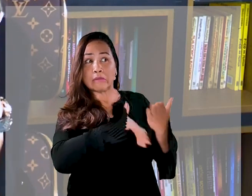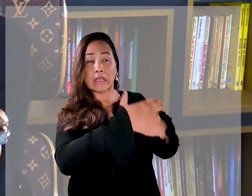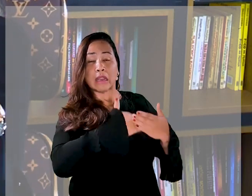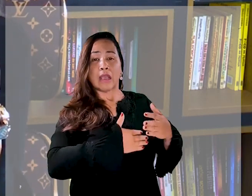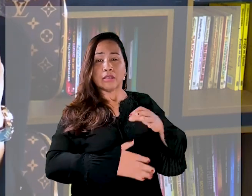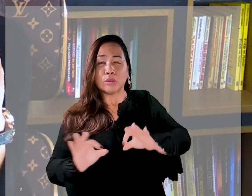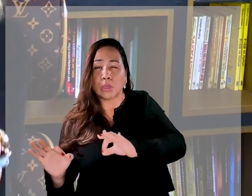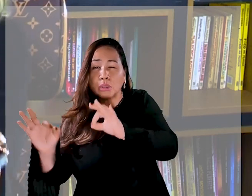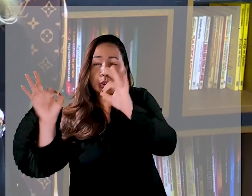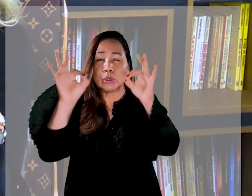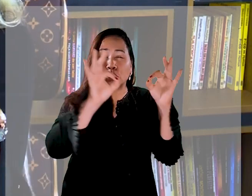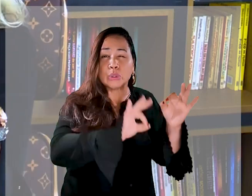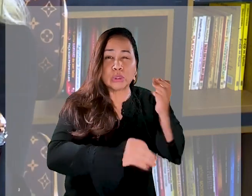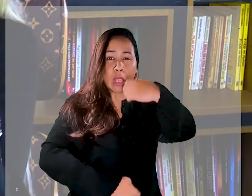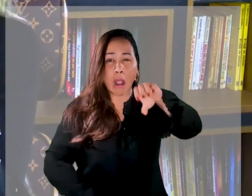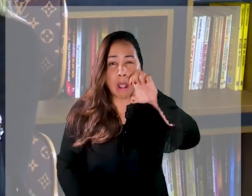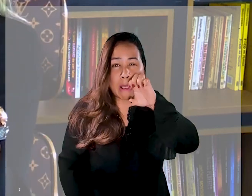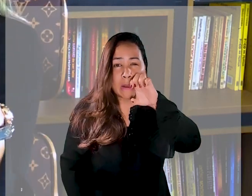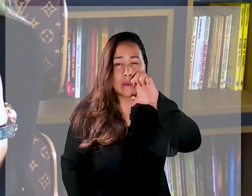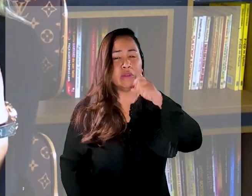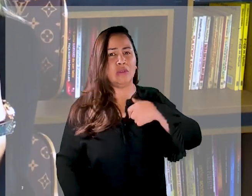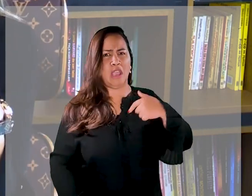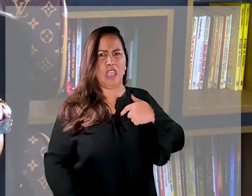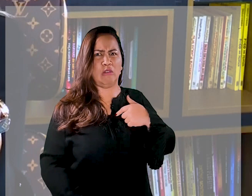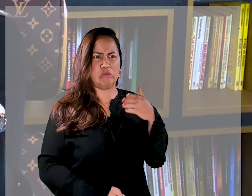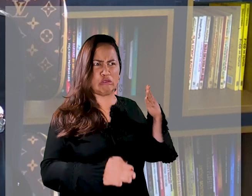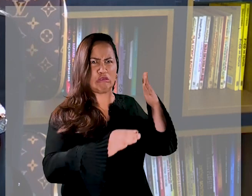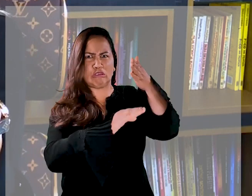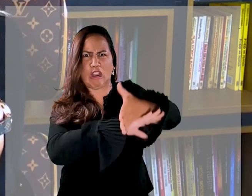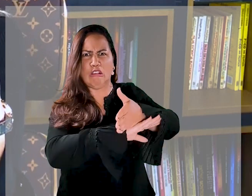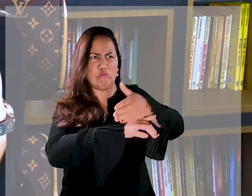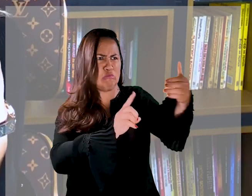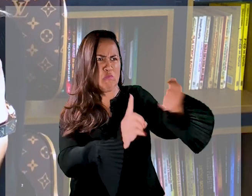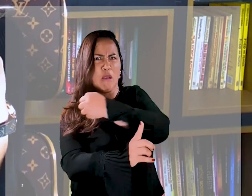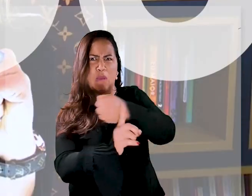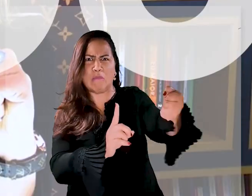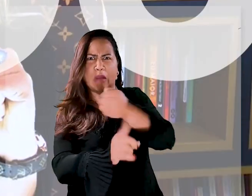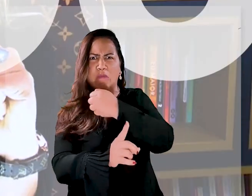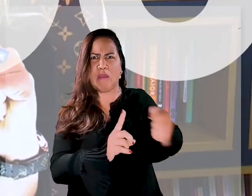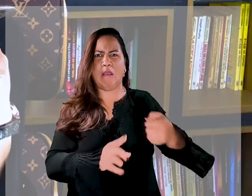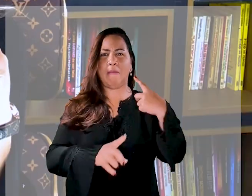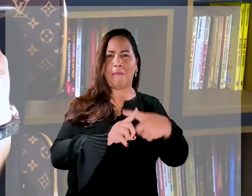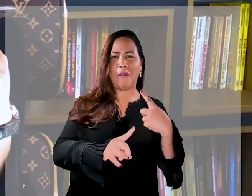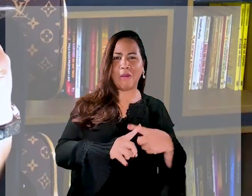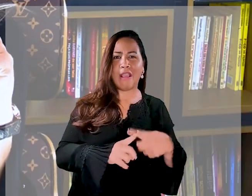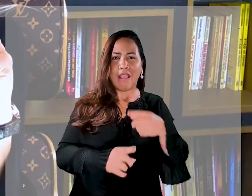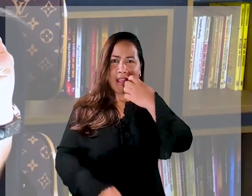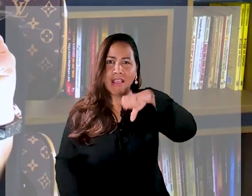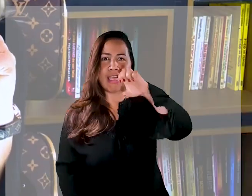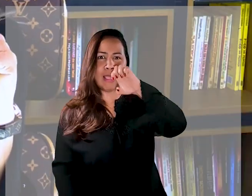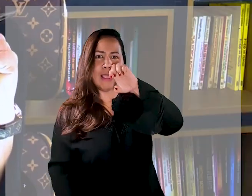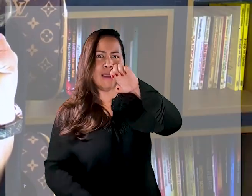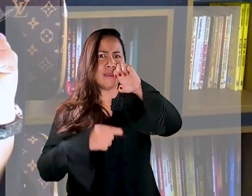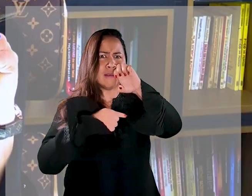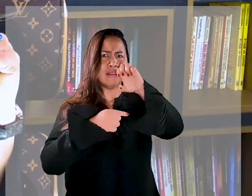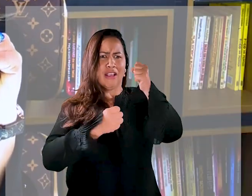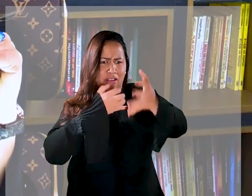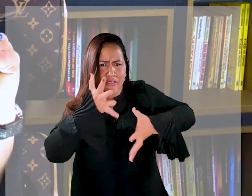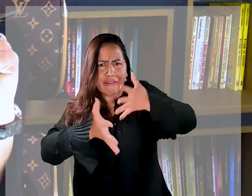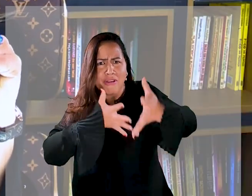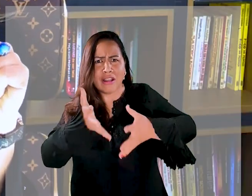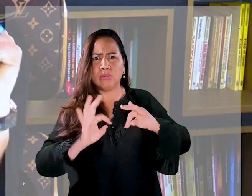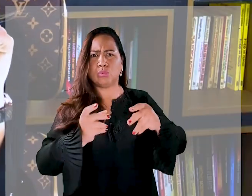eu ia esbofetear ela. Eu entrava no computador e esbofeteava ela. Porque ela iria falar tudo que eu não queria